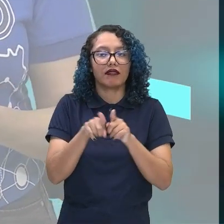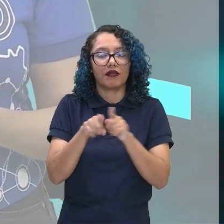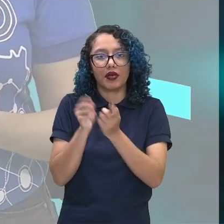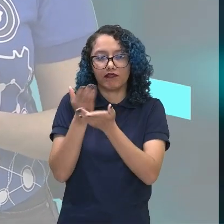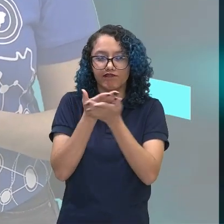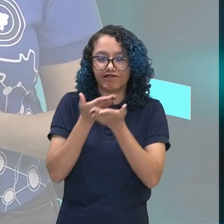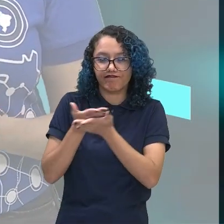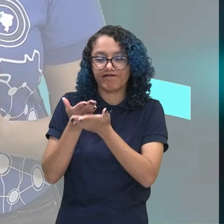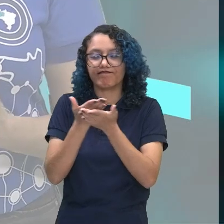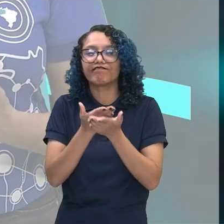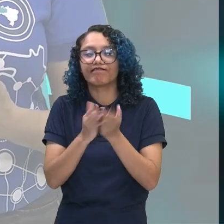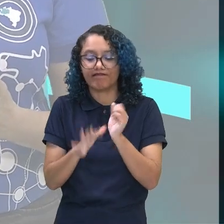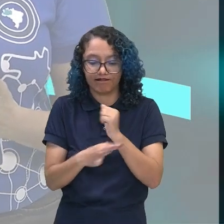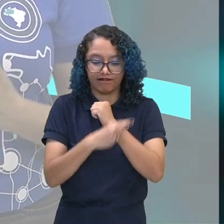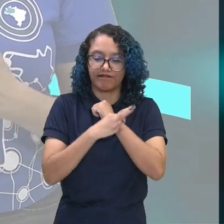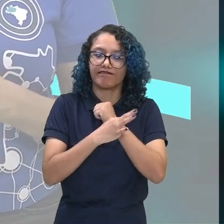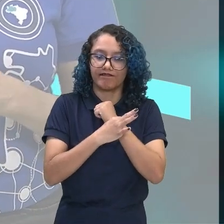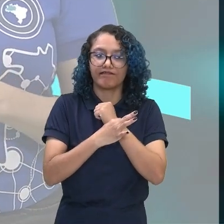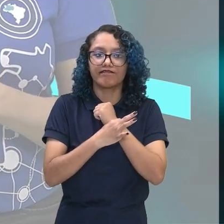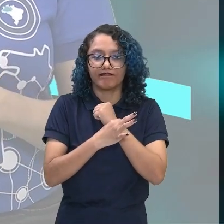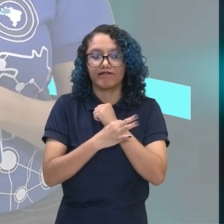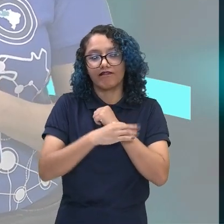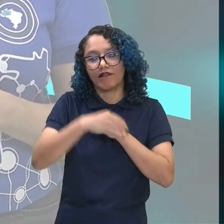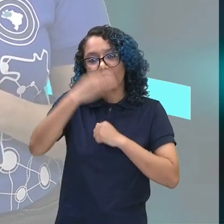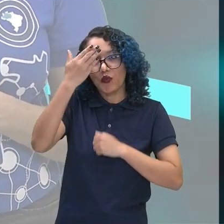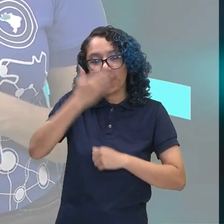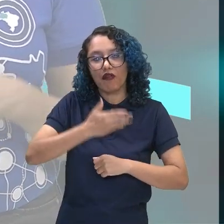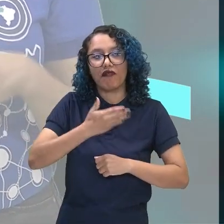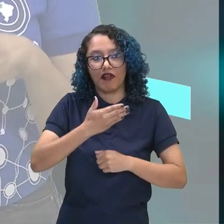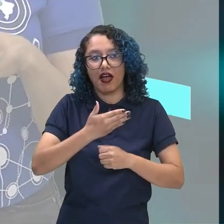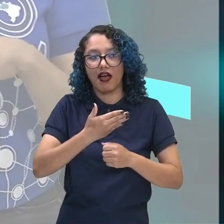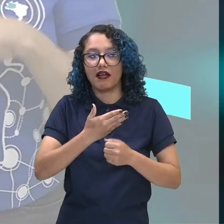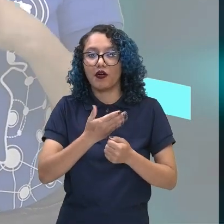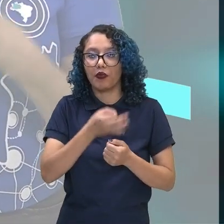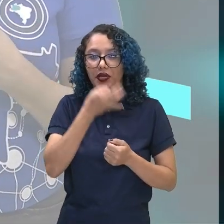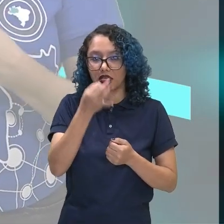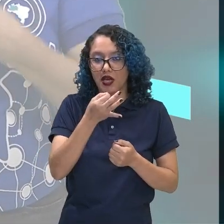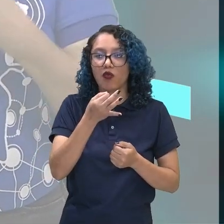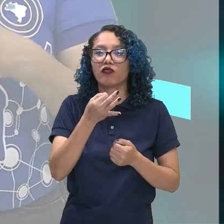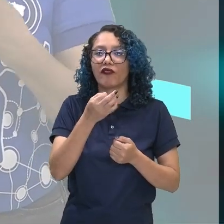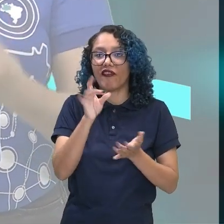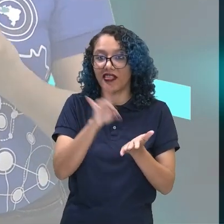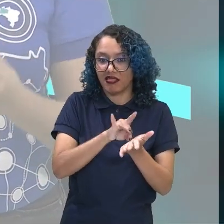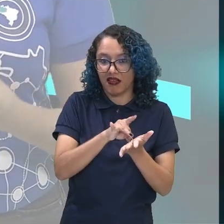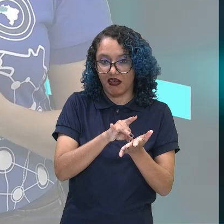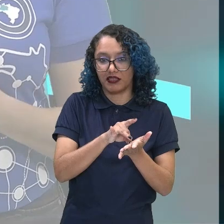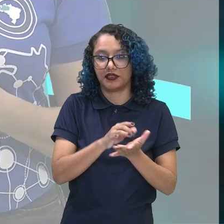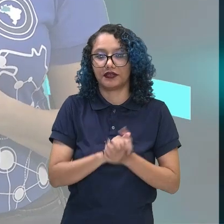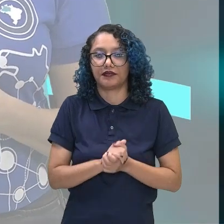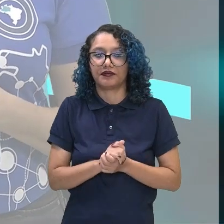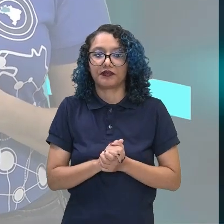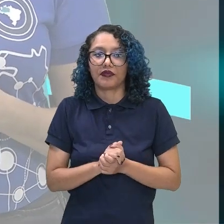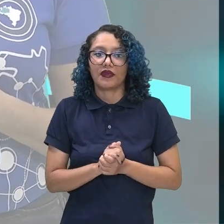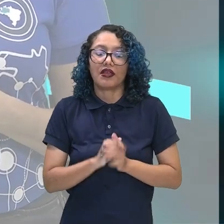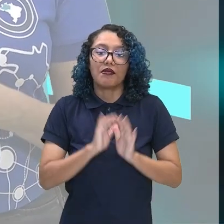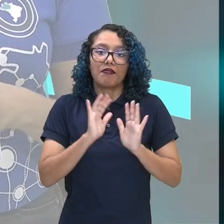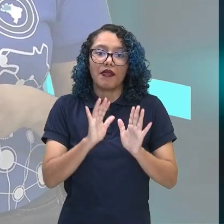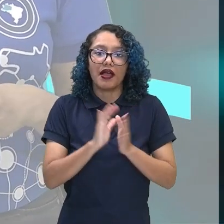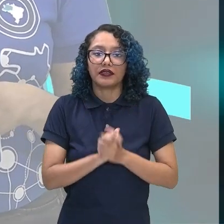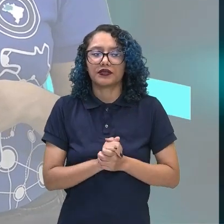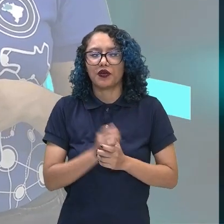para comprovar realmente aquilo que está sendo falado. Não vai ser minha opinião de qualquer